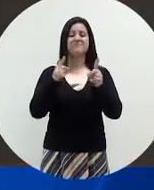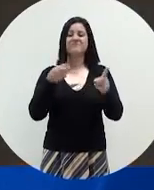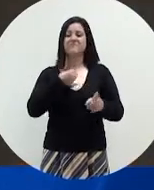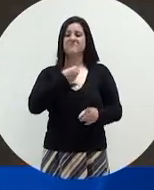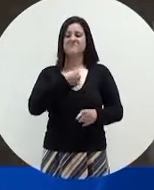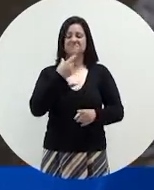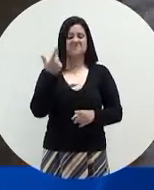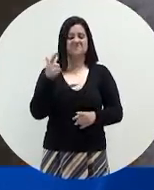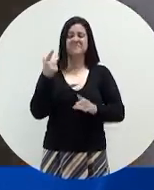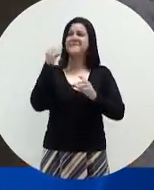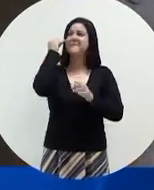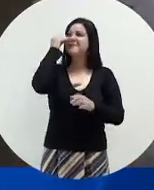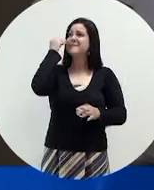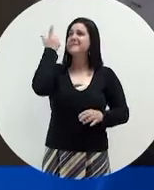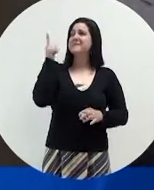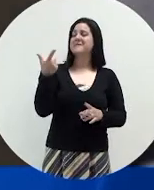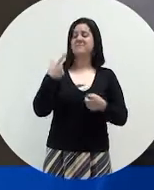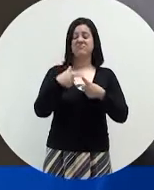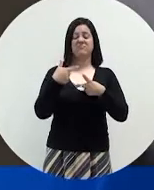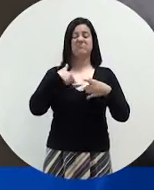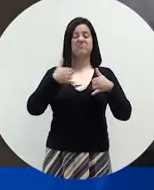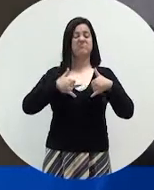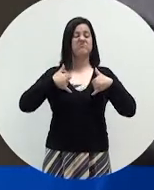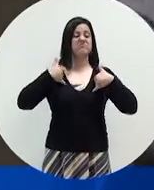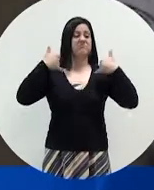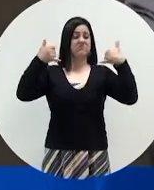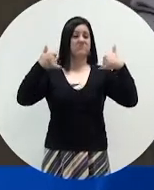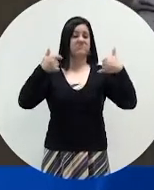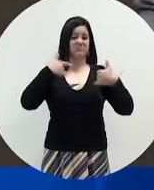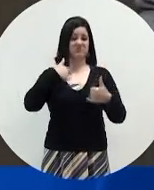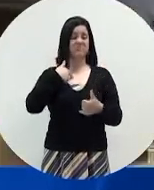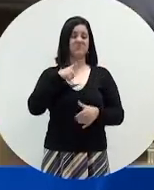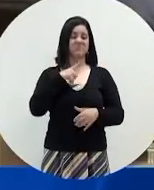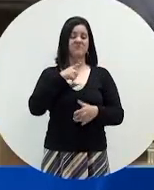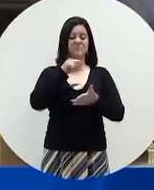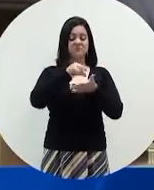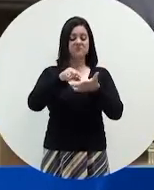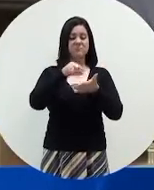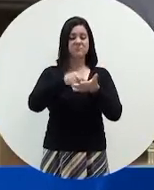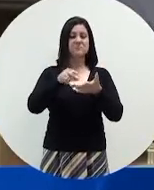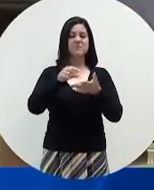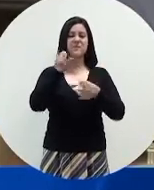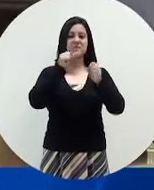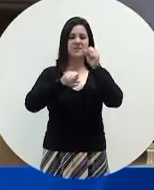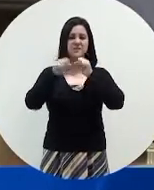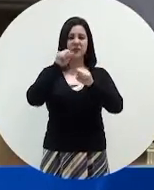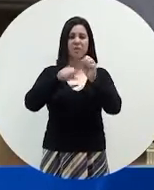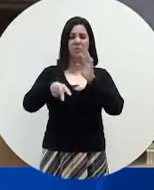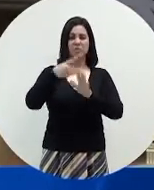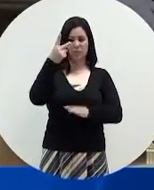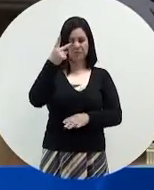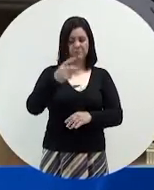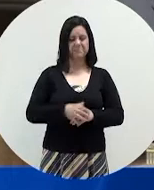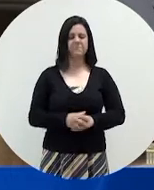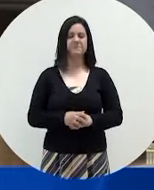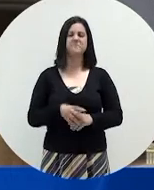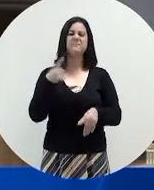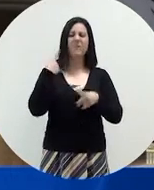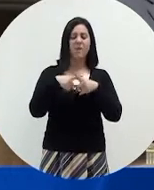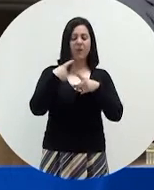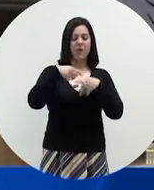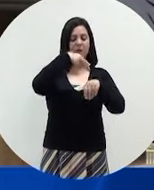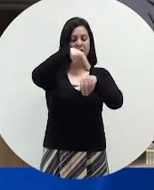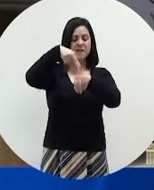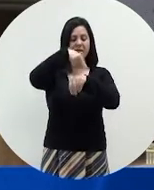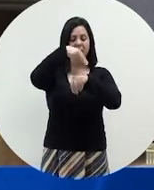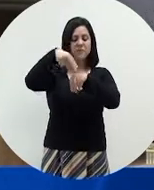creio numa coisa que é tão simples que até a minha própria natureza coloca diante de mim? E às vezes até eu acredito